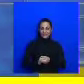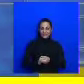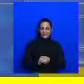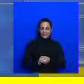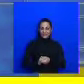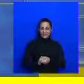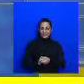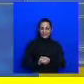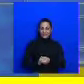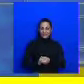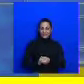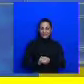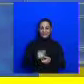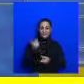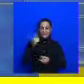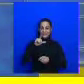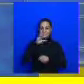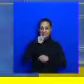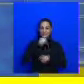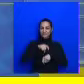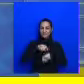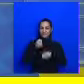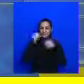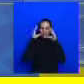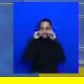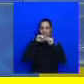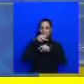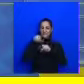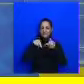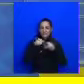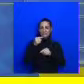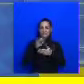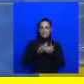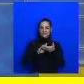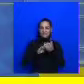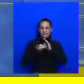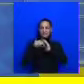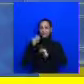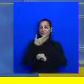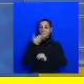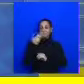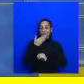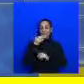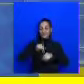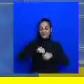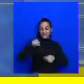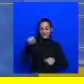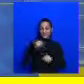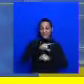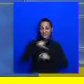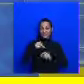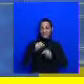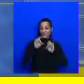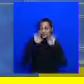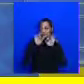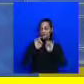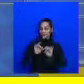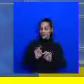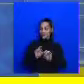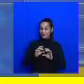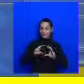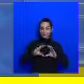60. E no próximo sábado, às 8 da noite, tem sorteio da Loto Fácil da Independência. Sorteio